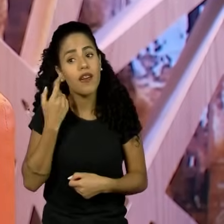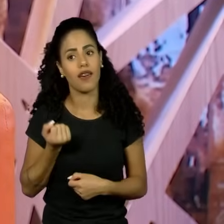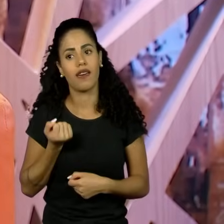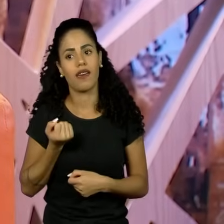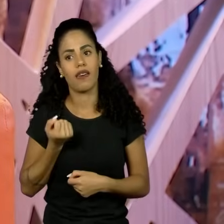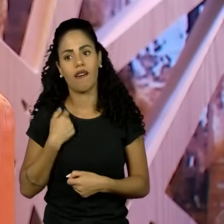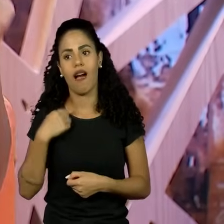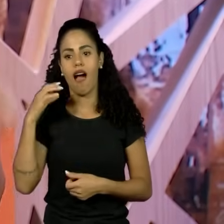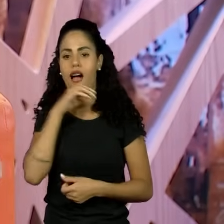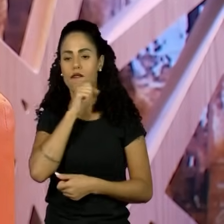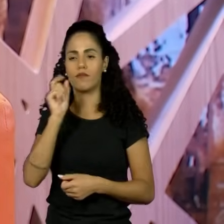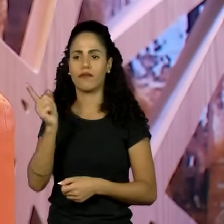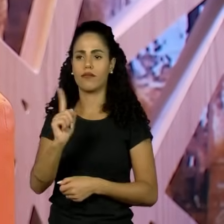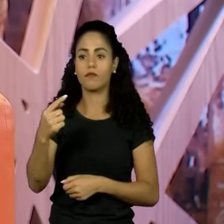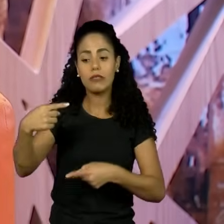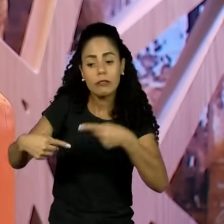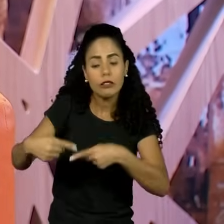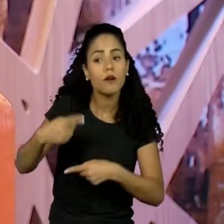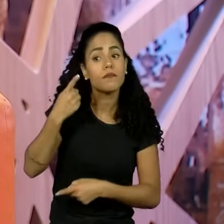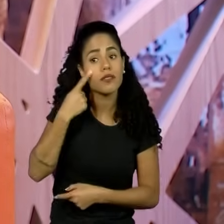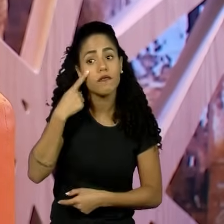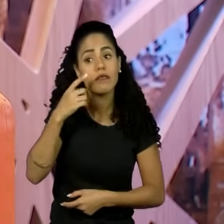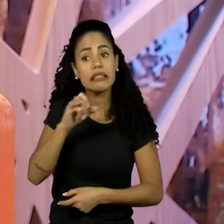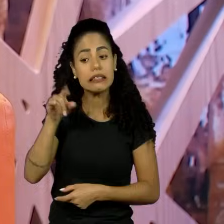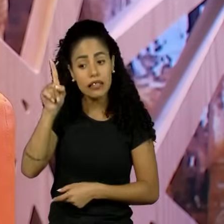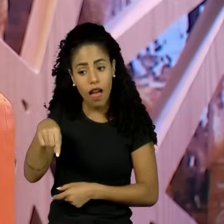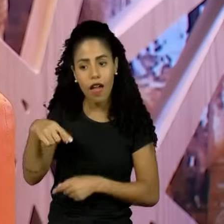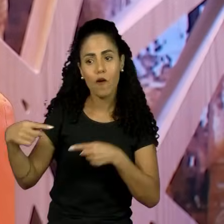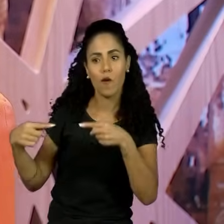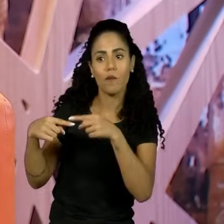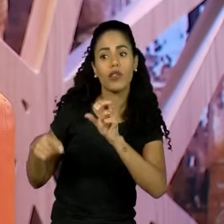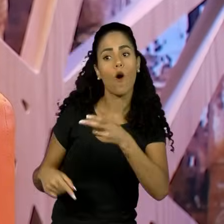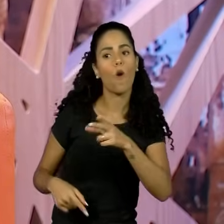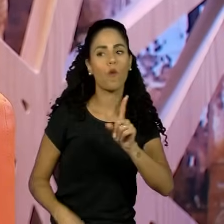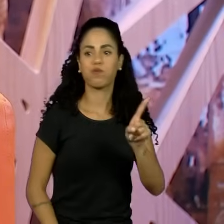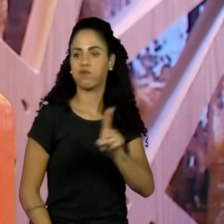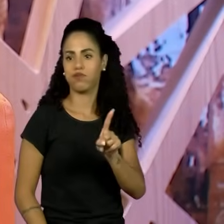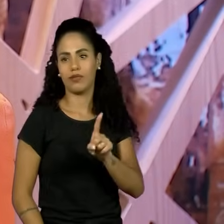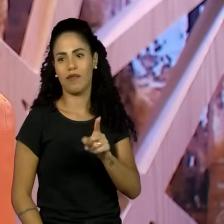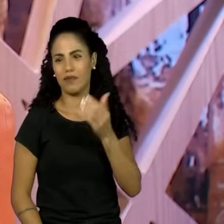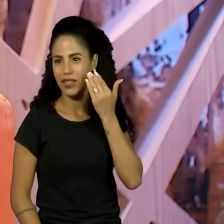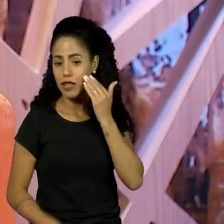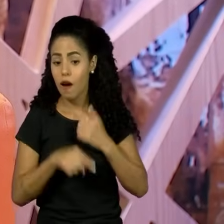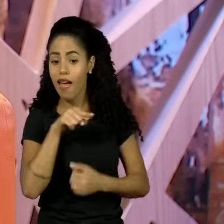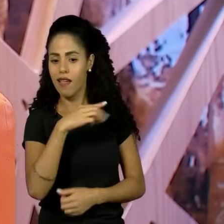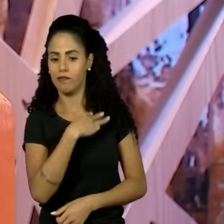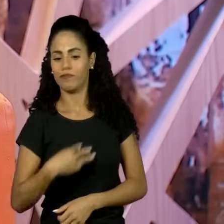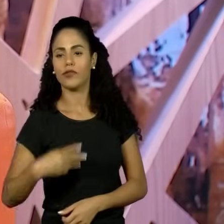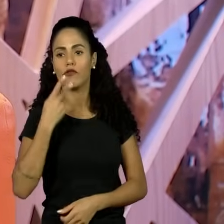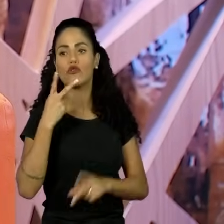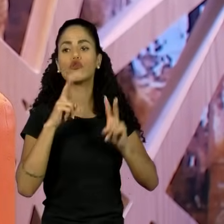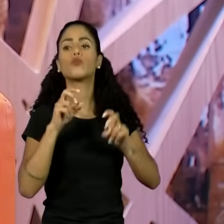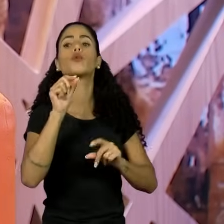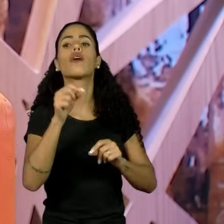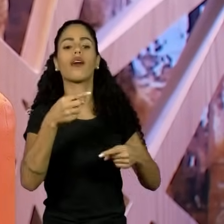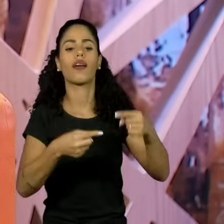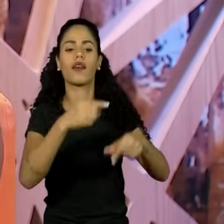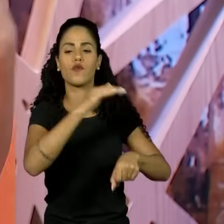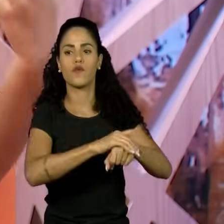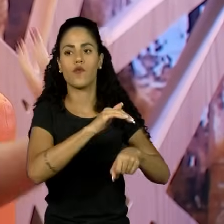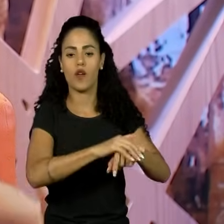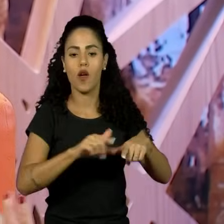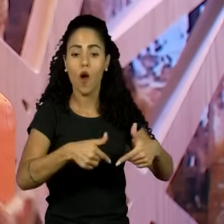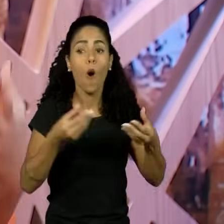nem categorizar esportes como esporte ou não, mas é pensar no que ela estava falando. Ela estava falando de política pública, ela estava falando de